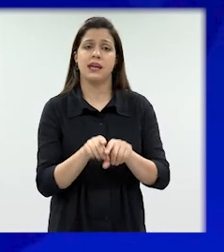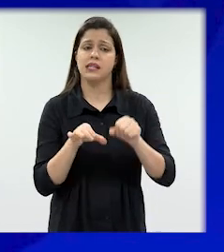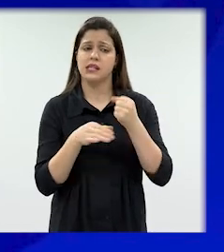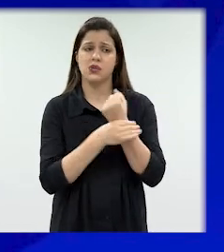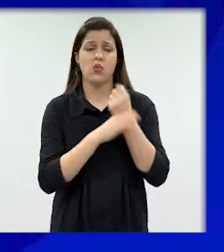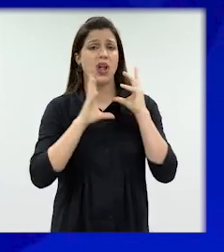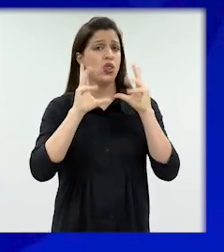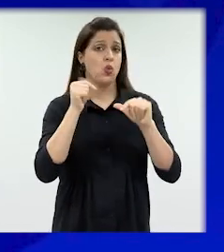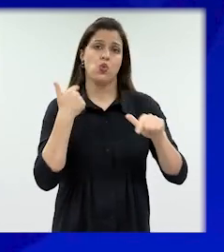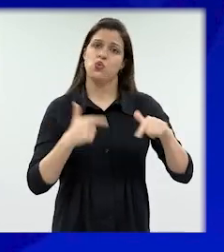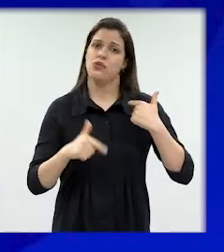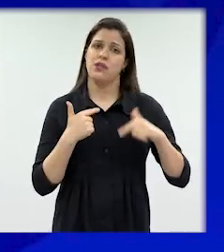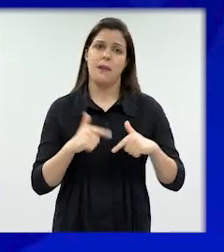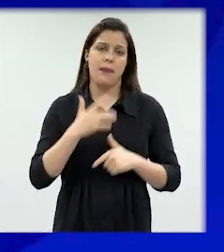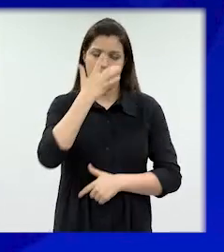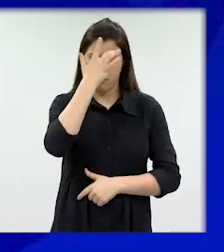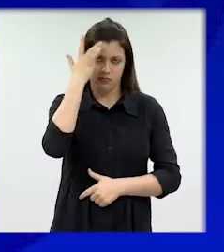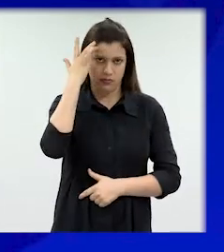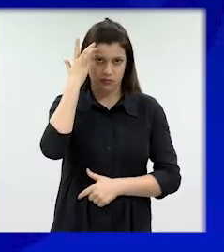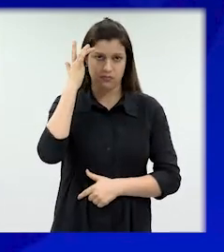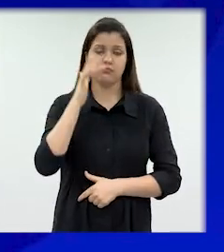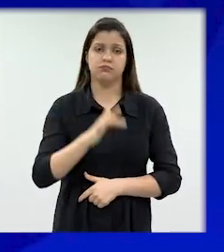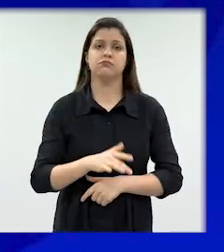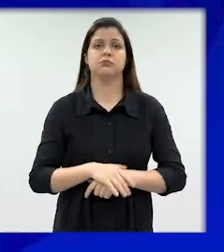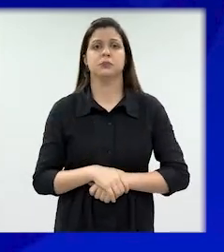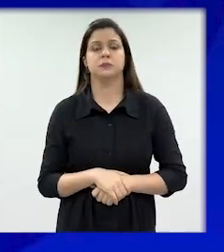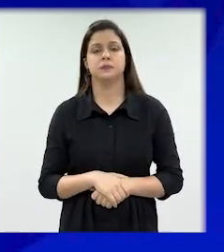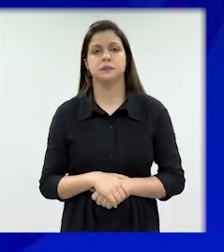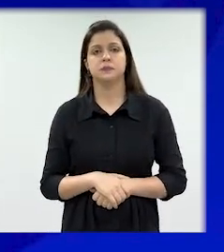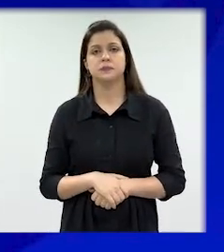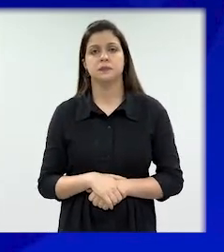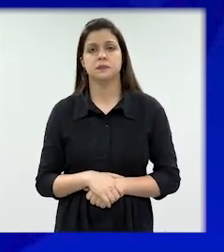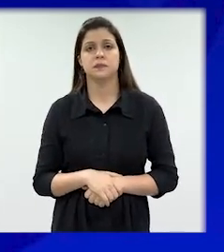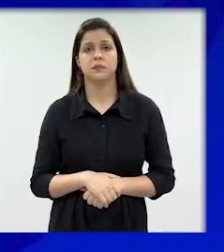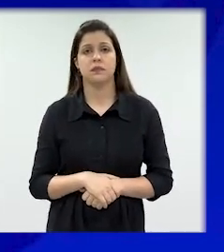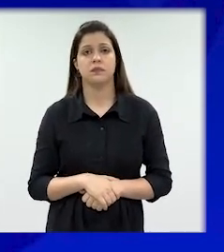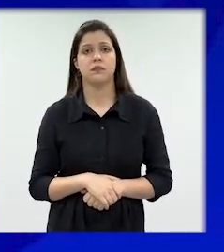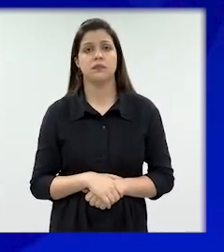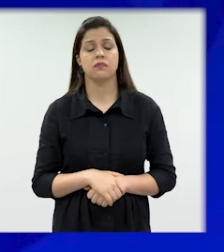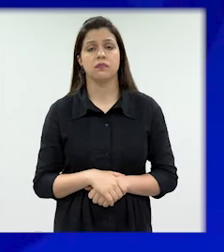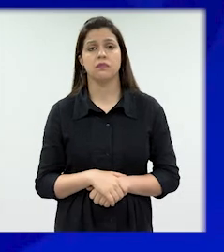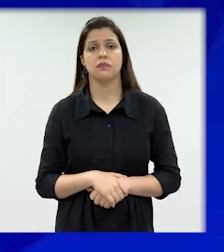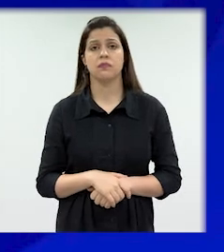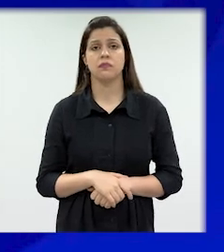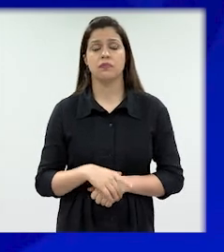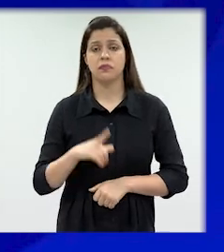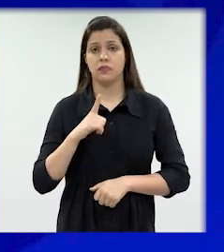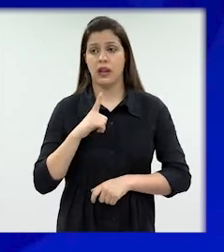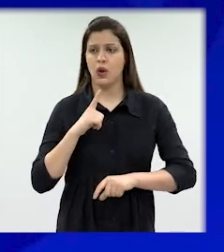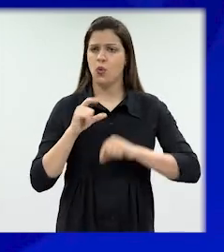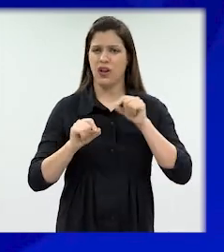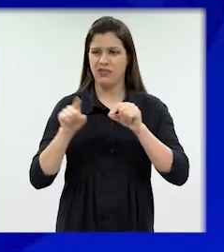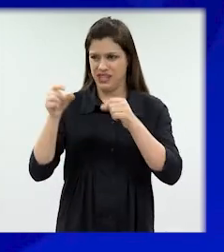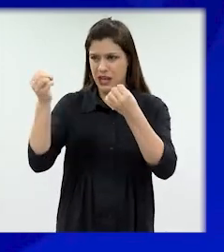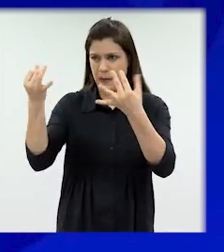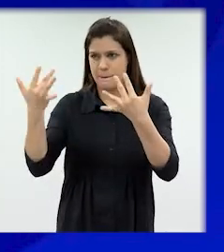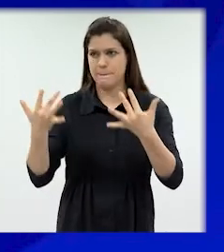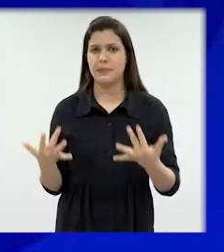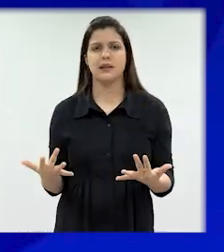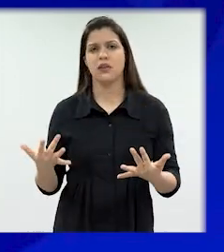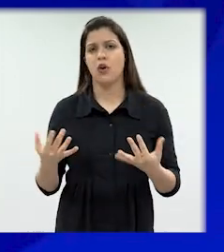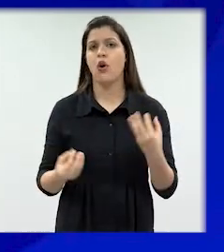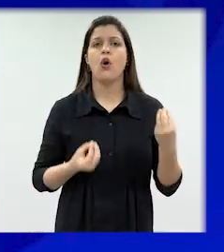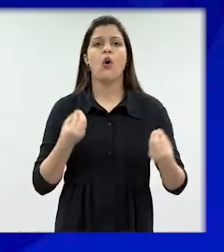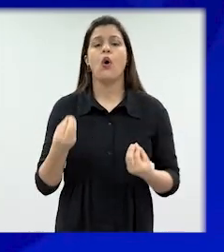eleitor e todos aqueles que trabalham no processo eleitoral. E fazendo um adendo ao que o senhor mesmo disse, como o senhor